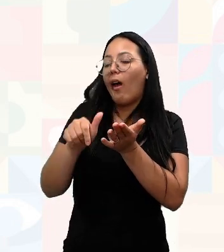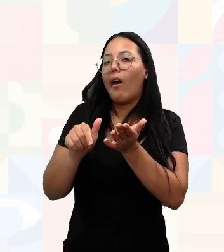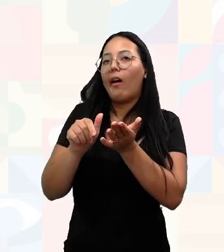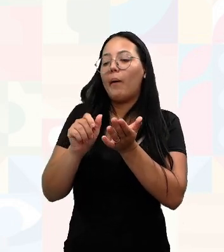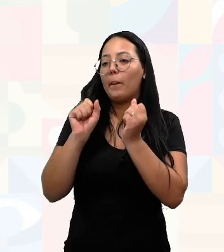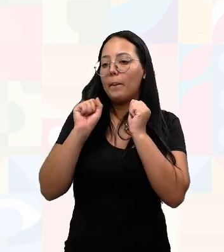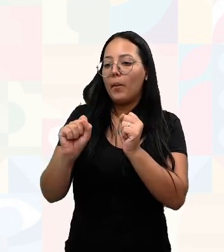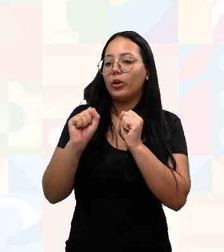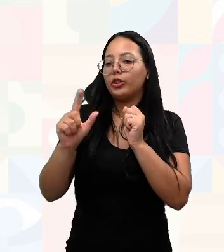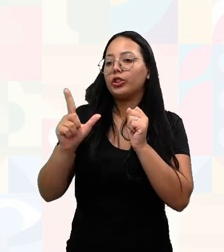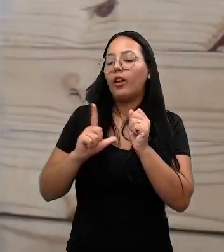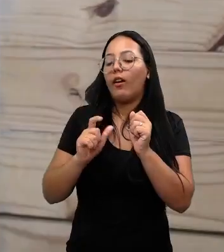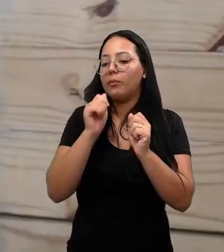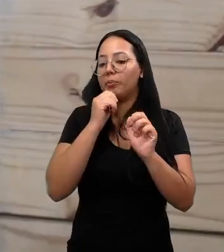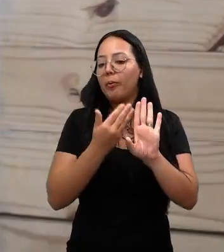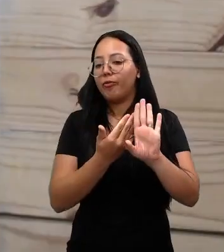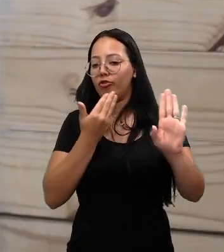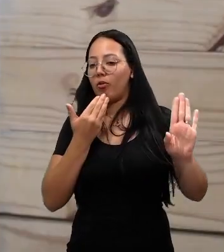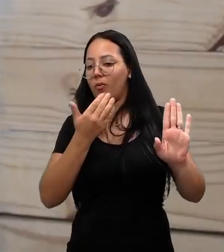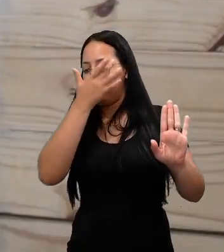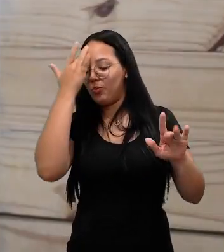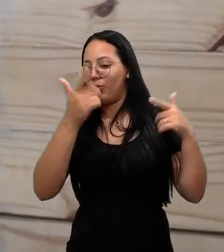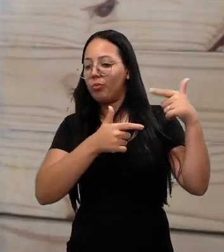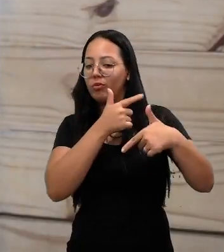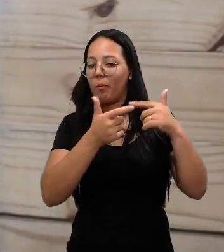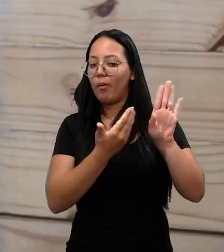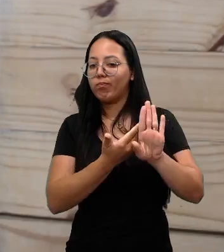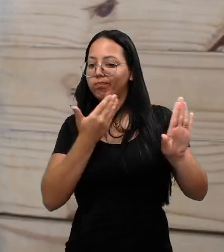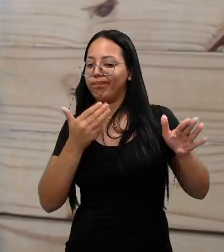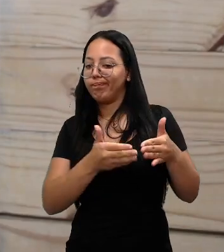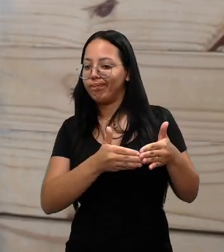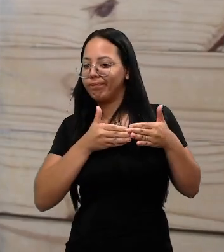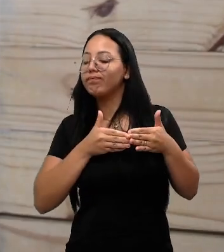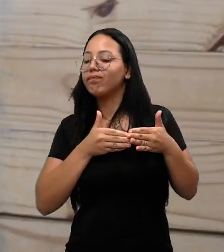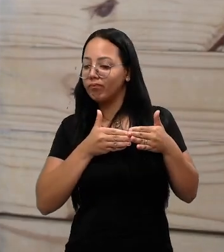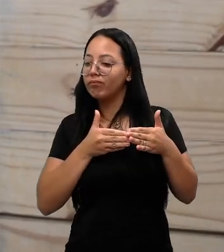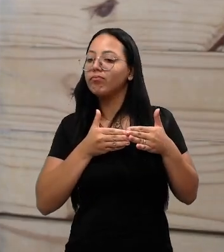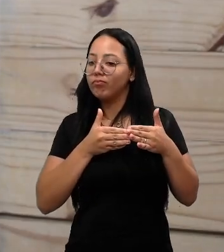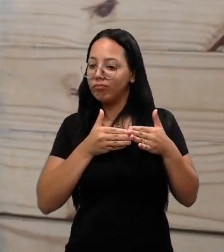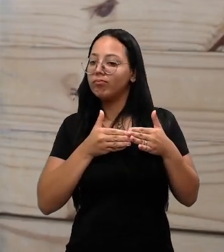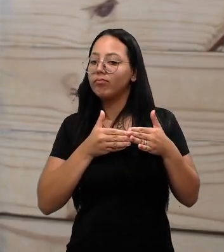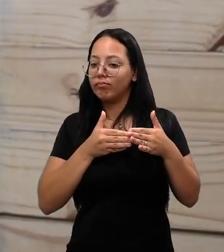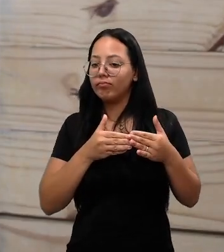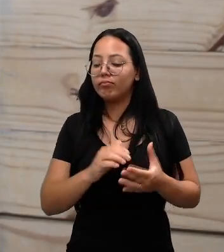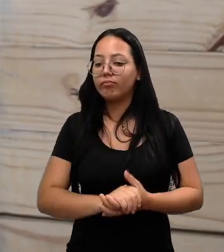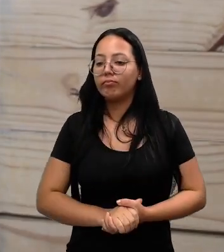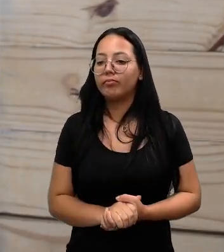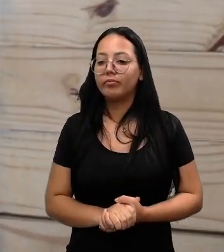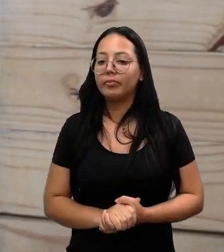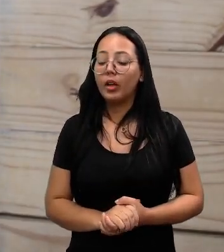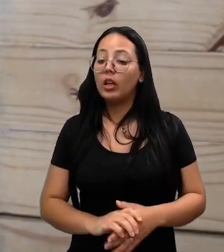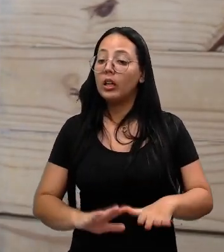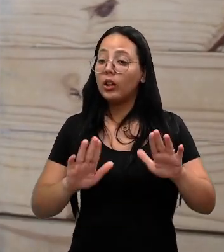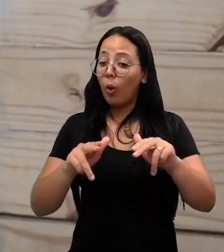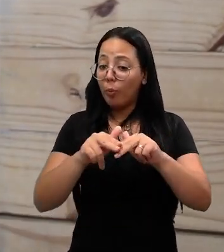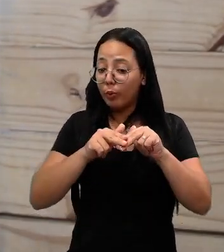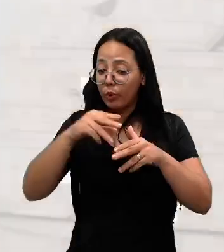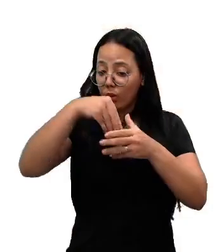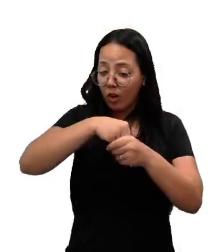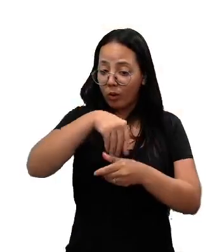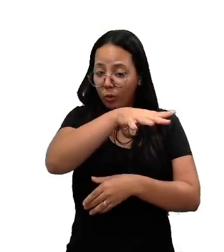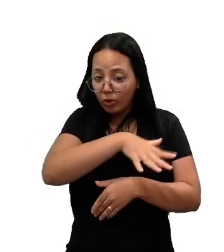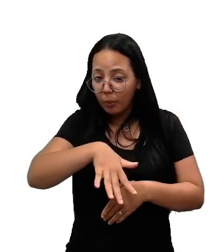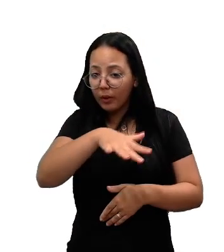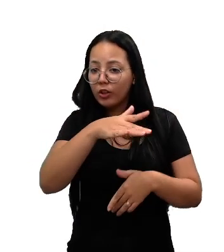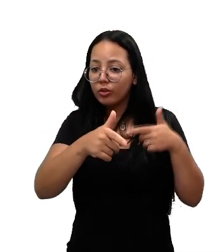acarreta no afastamento das pessoas e contribui para os acidentes de trabalho. Então, no ambiente de trabalho,